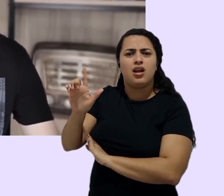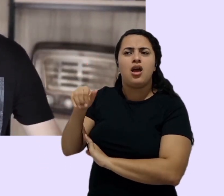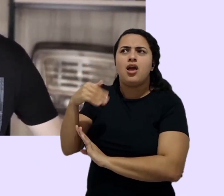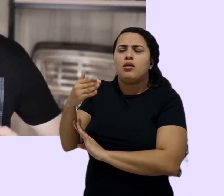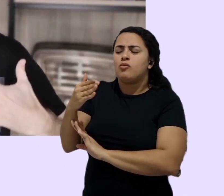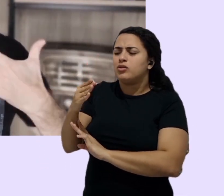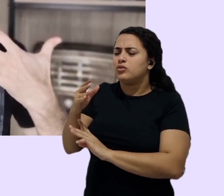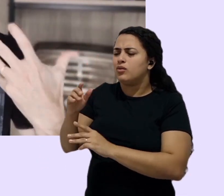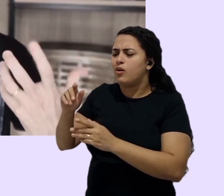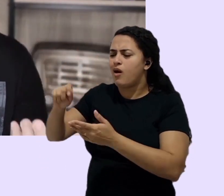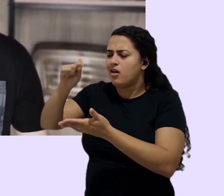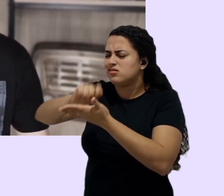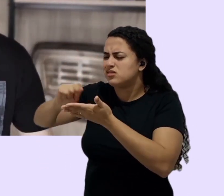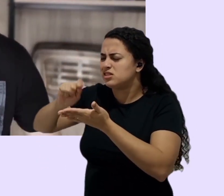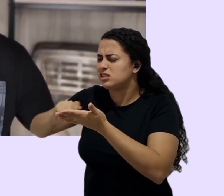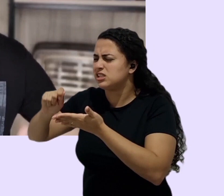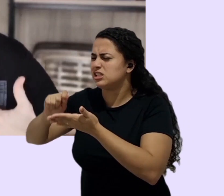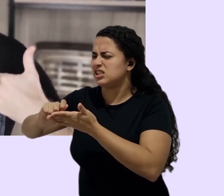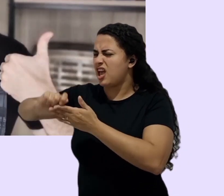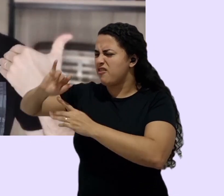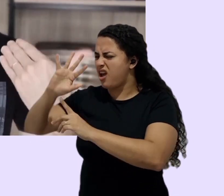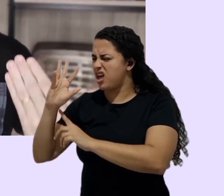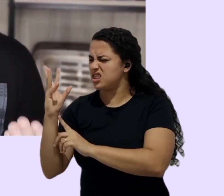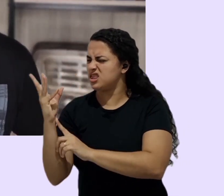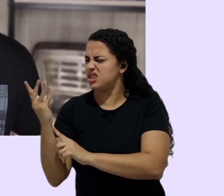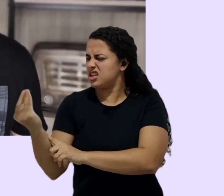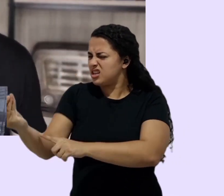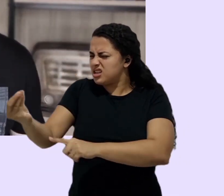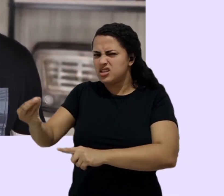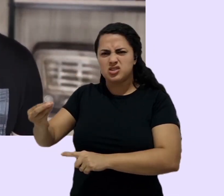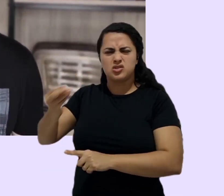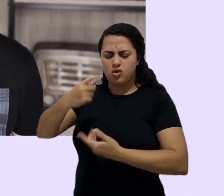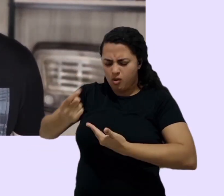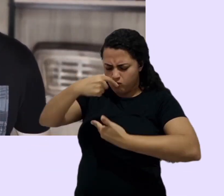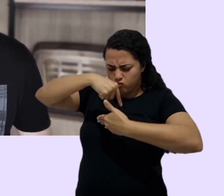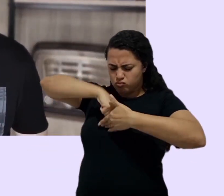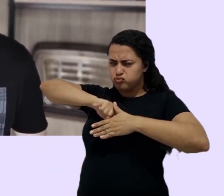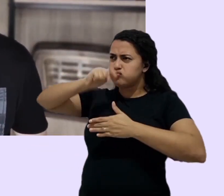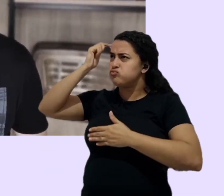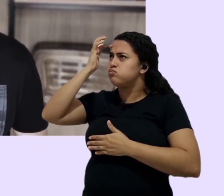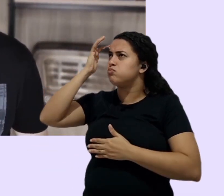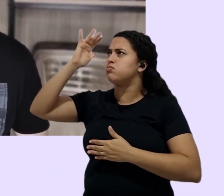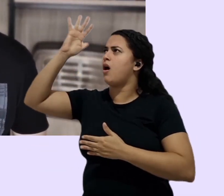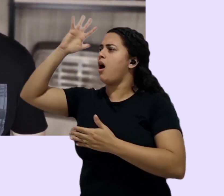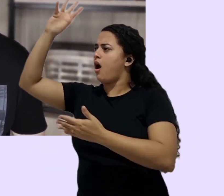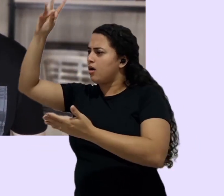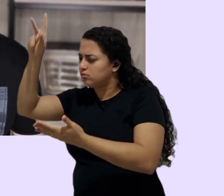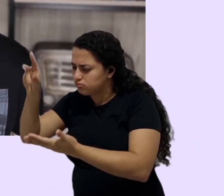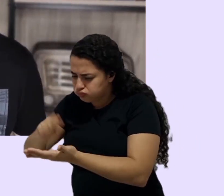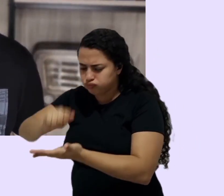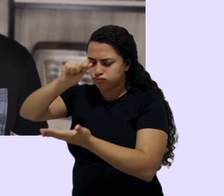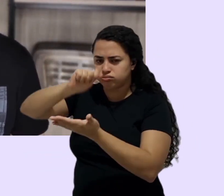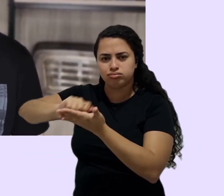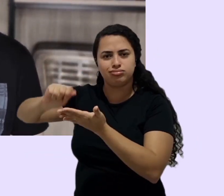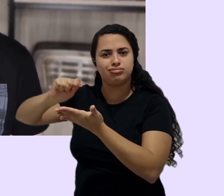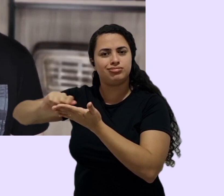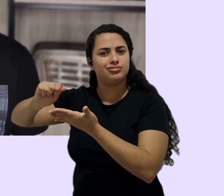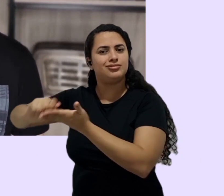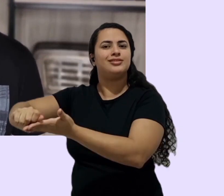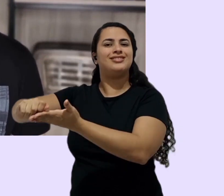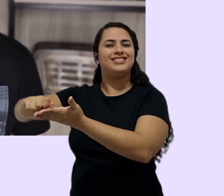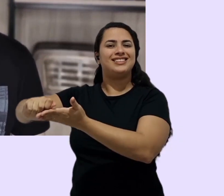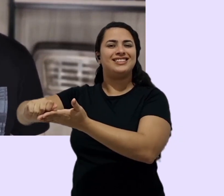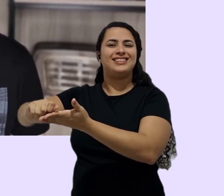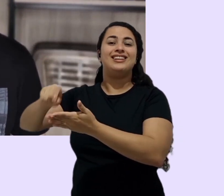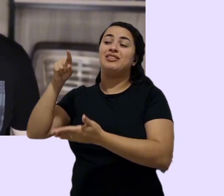artística, quando sai da imaginação, da subjetividade do escritor. Ou seja, o texto literário, galera,